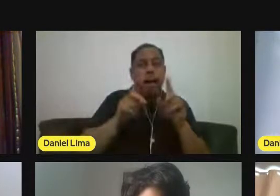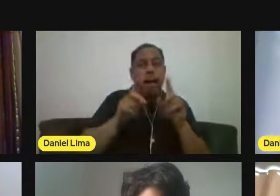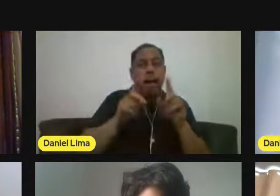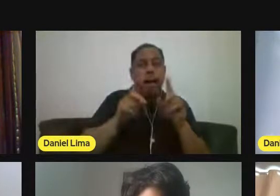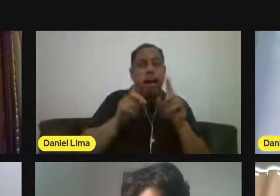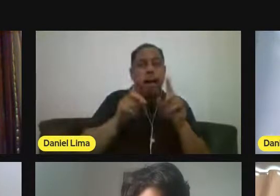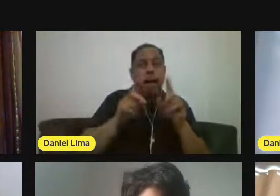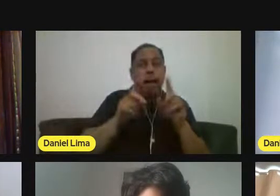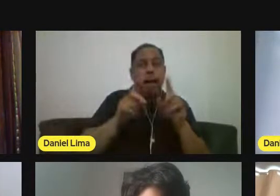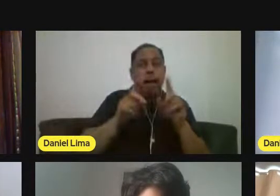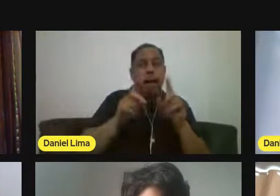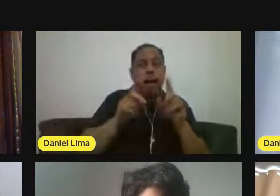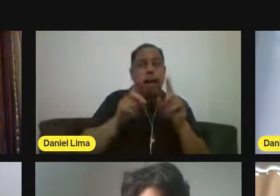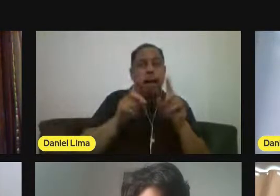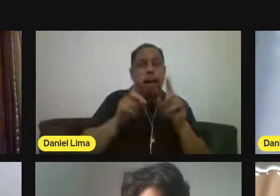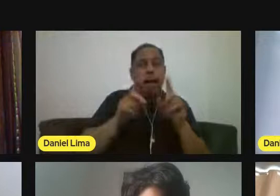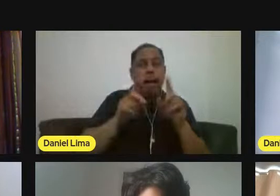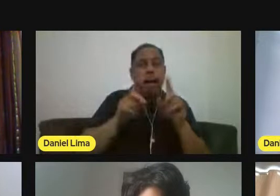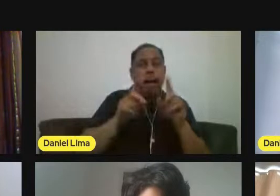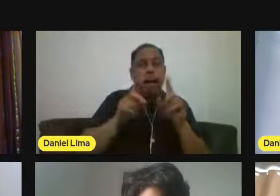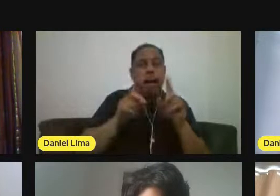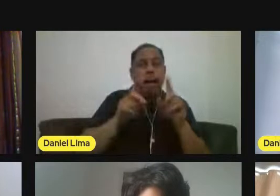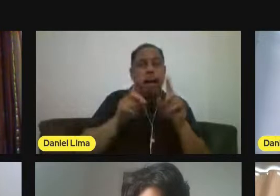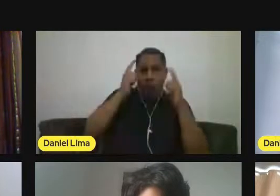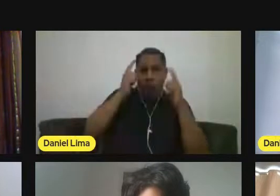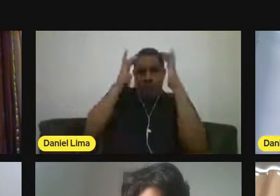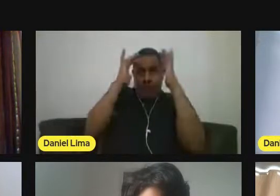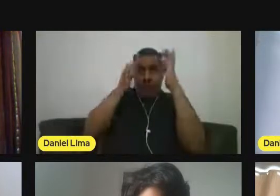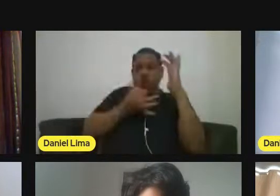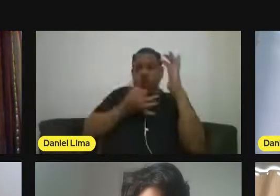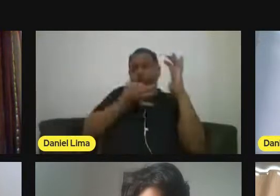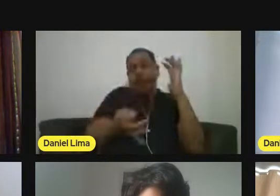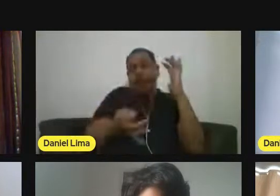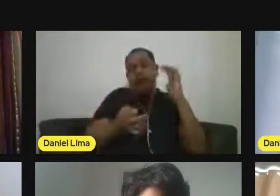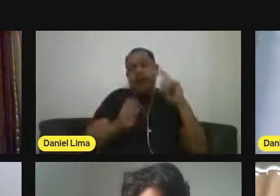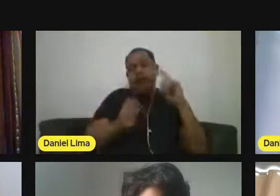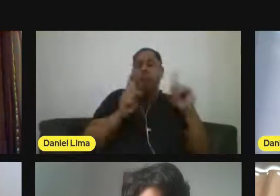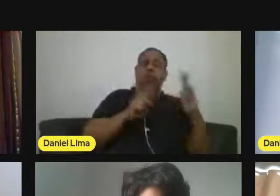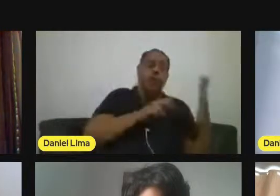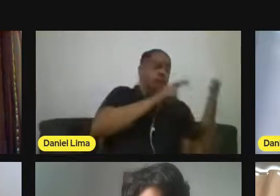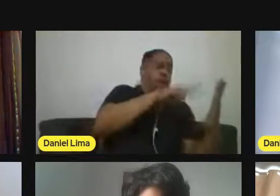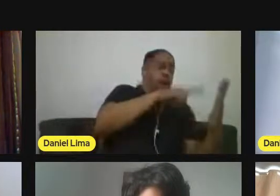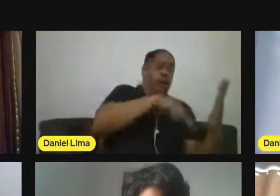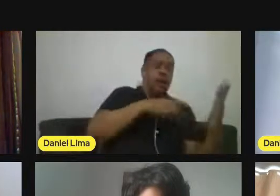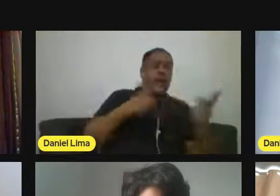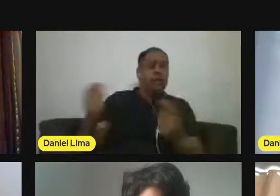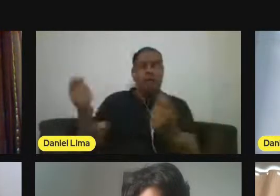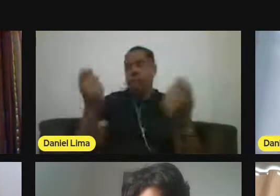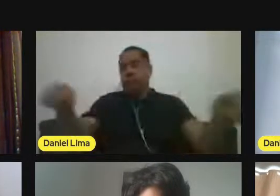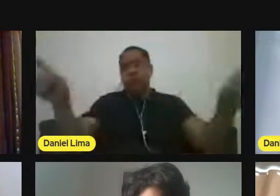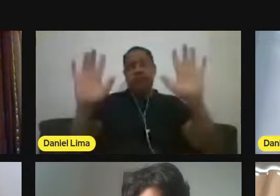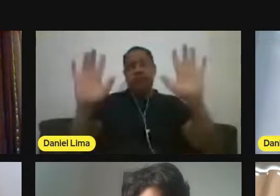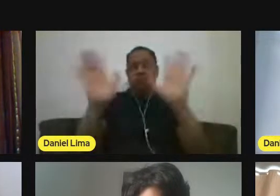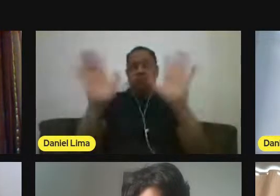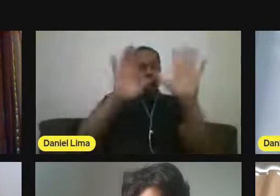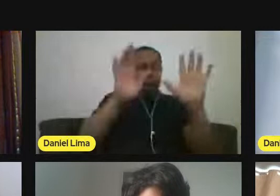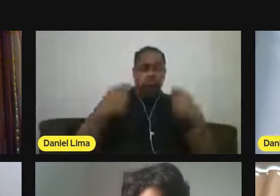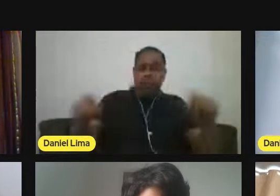para ler, a gente não precisa disso, né? Óbvio que é sempre bom a gente estudar, a